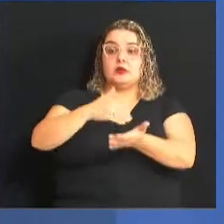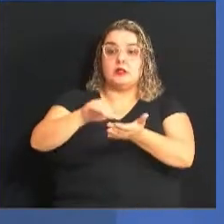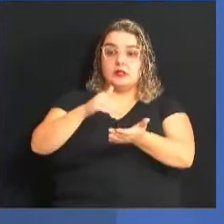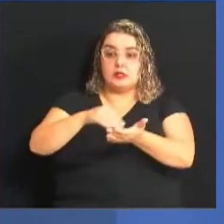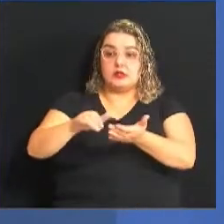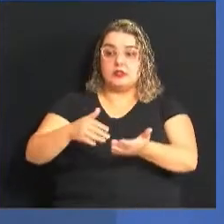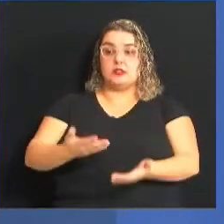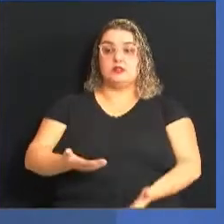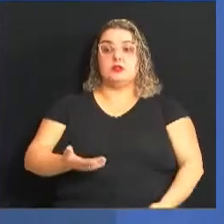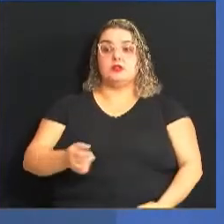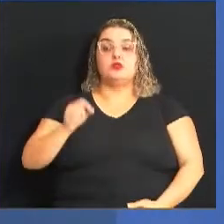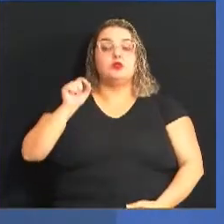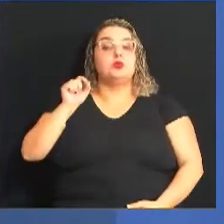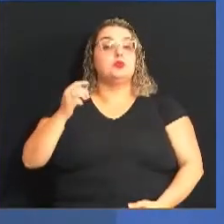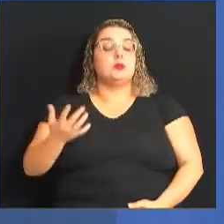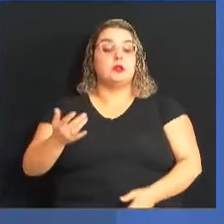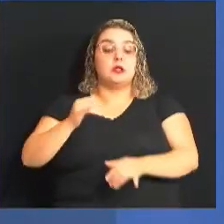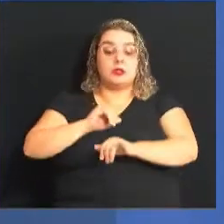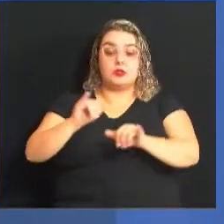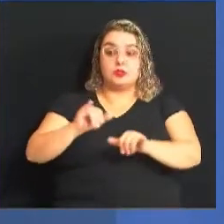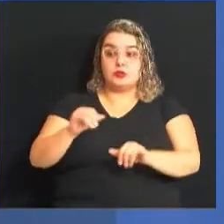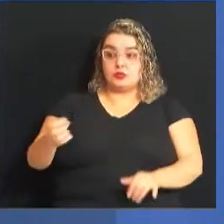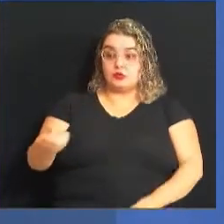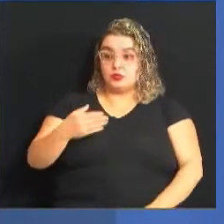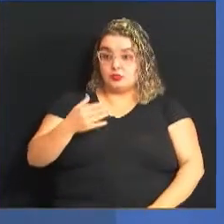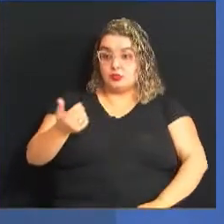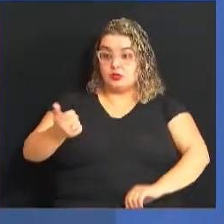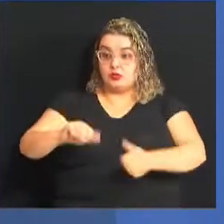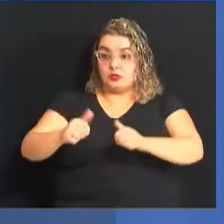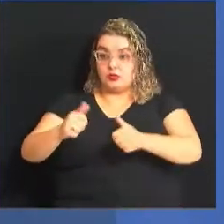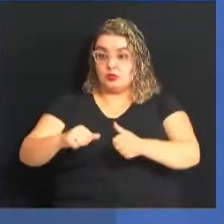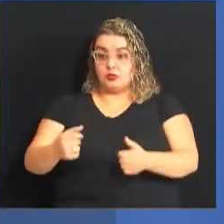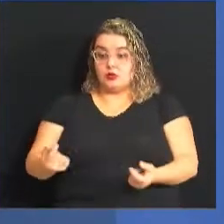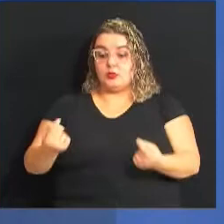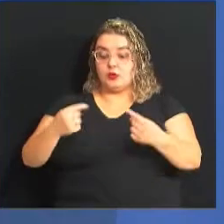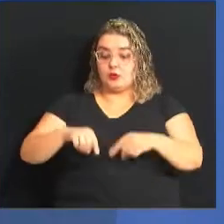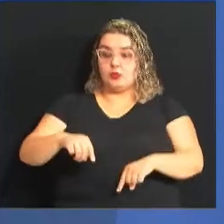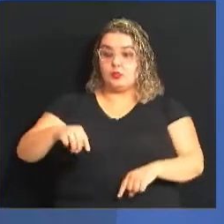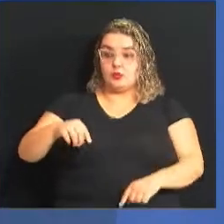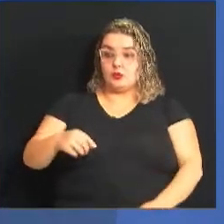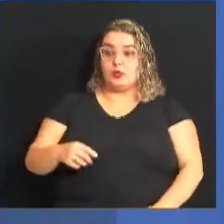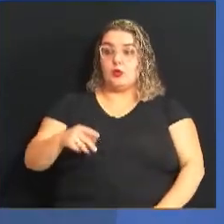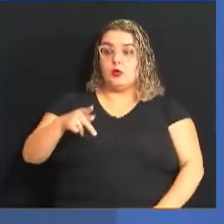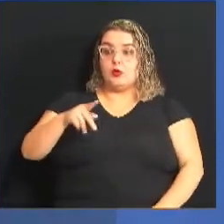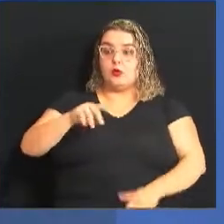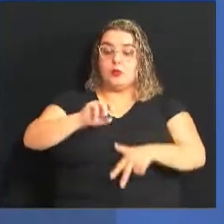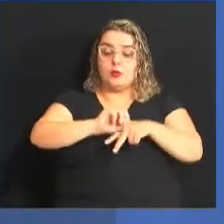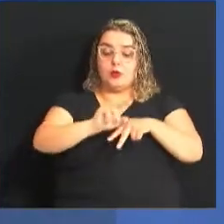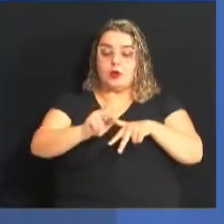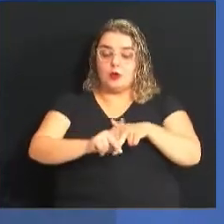de Saúde que divulgou um novo balanço da campanha contra a pólio e a multivacinação